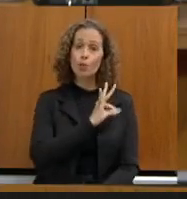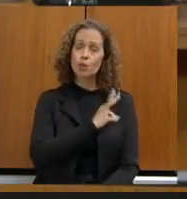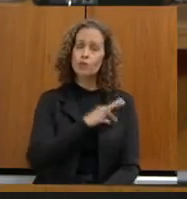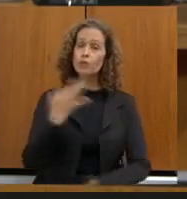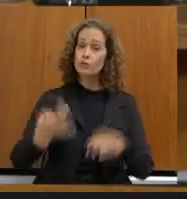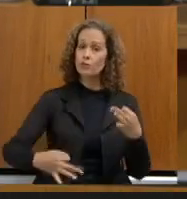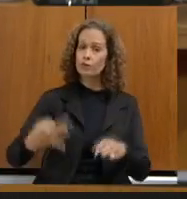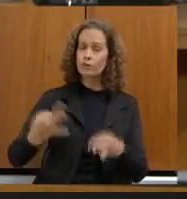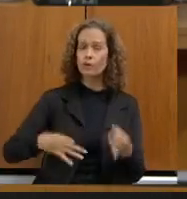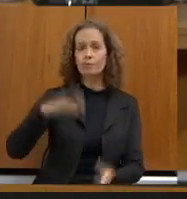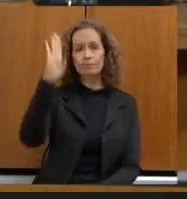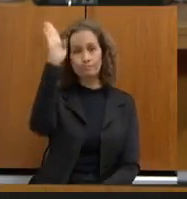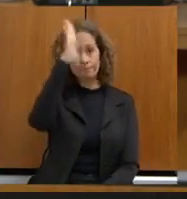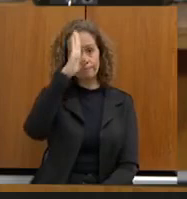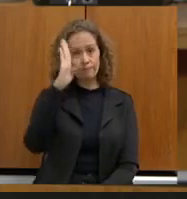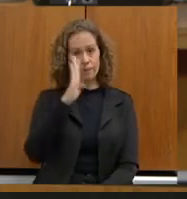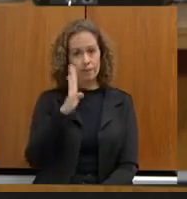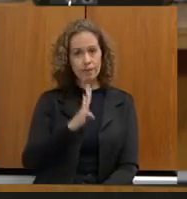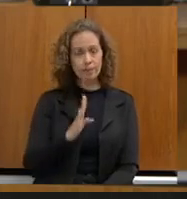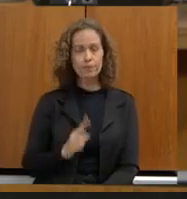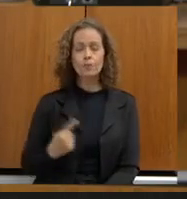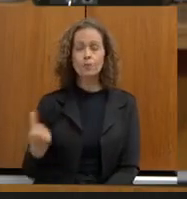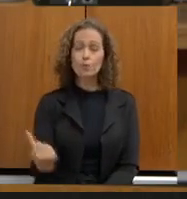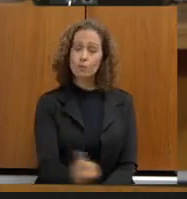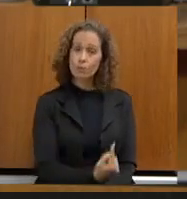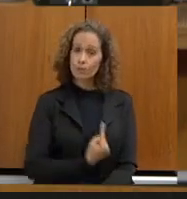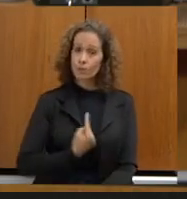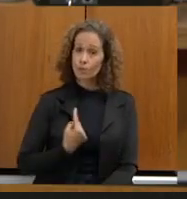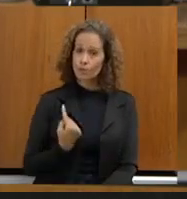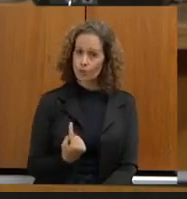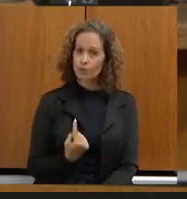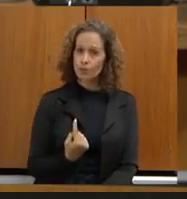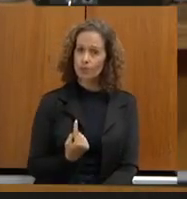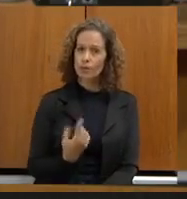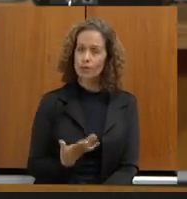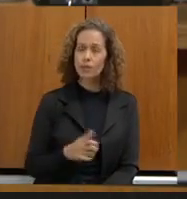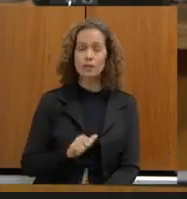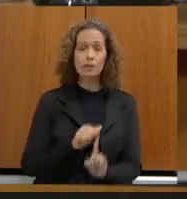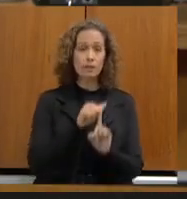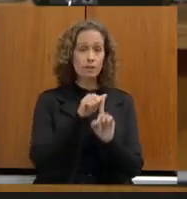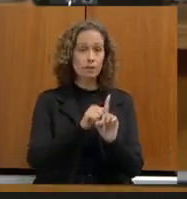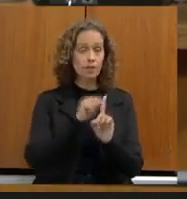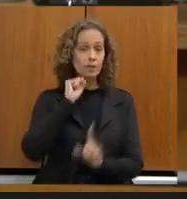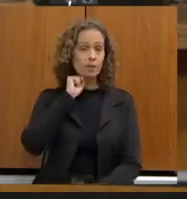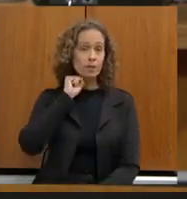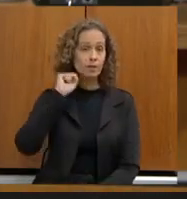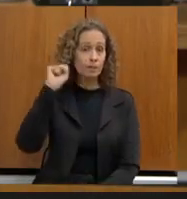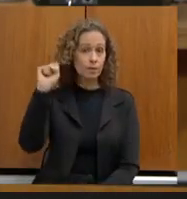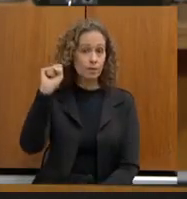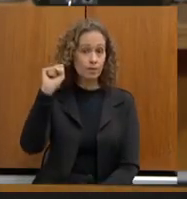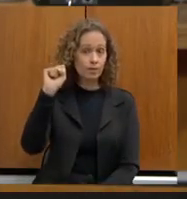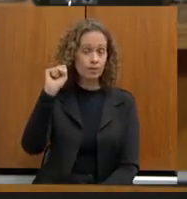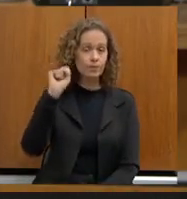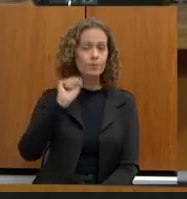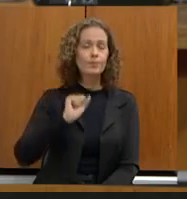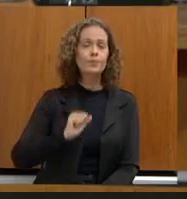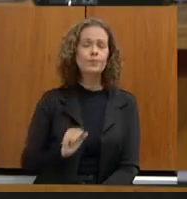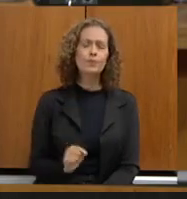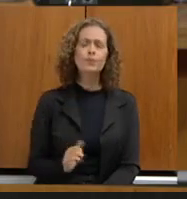judiciária do Brasil nós neste mês de abril é